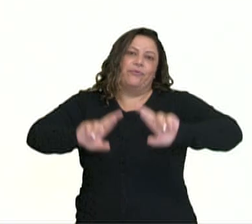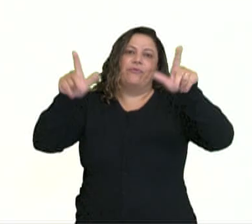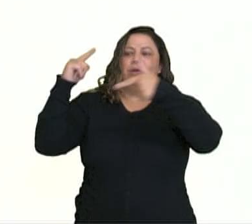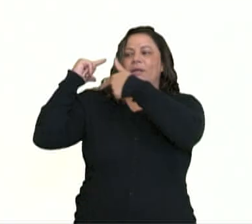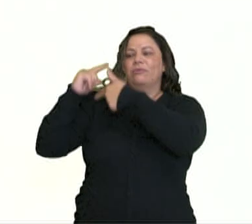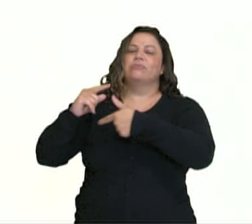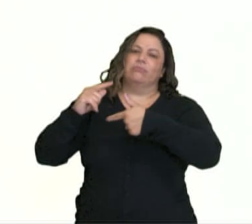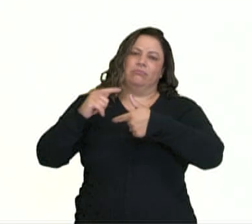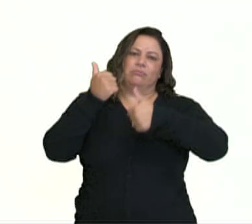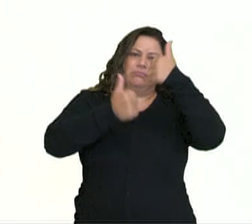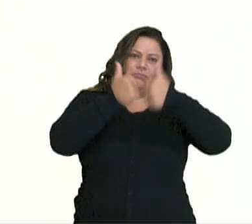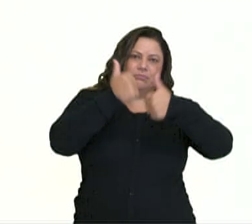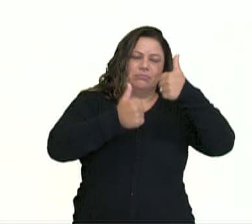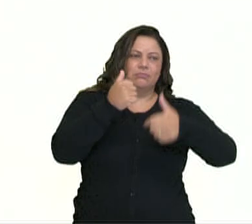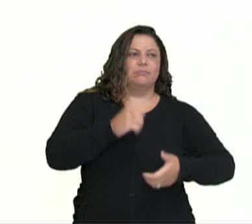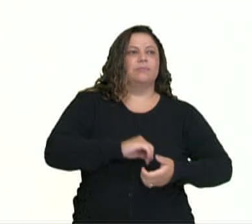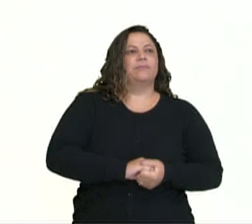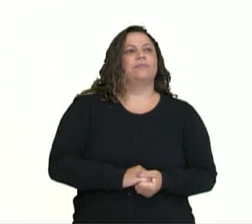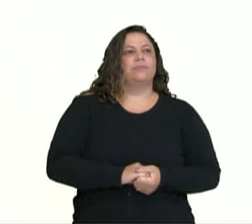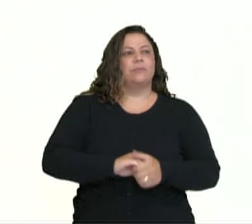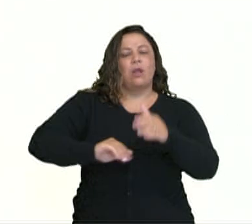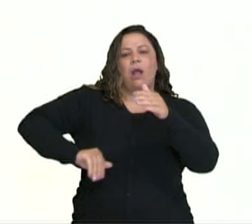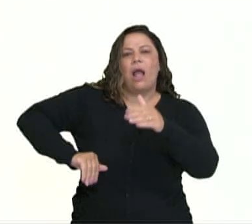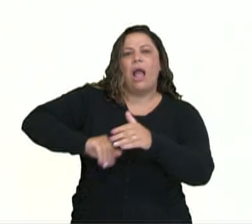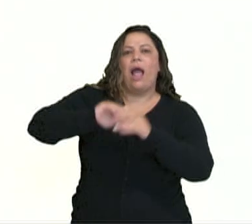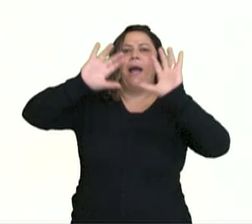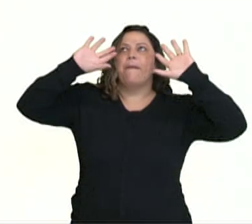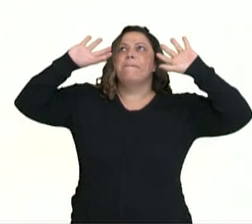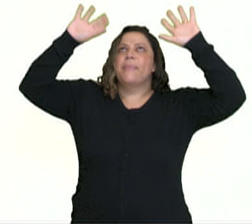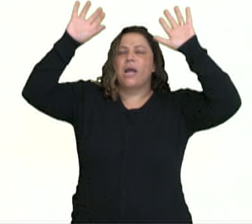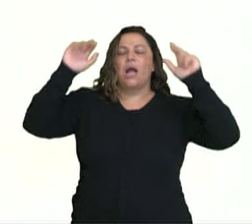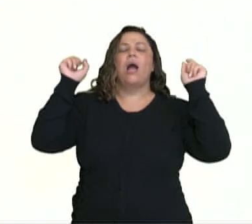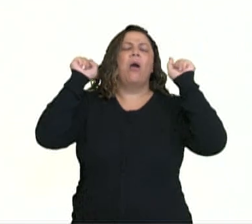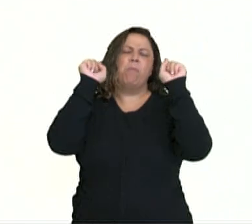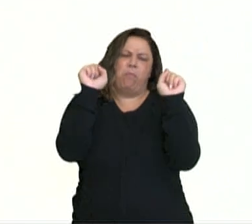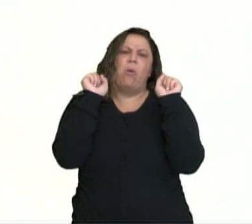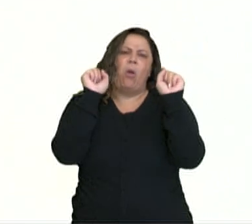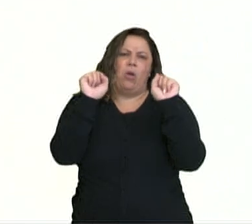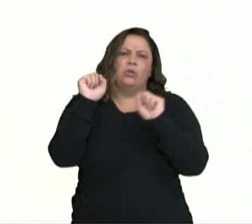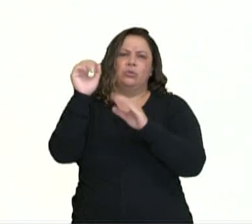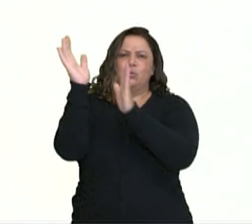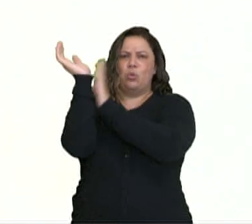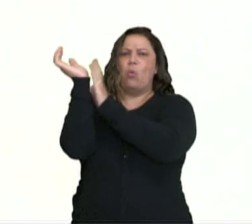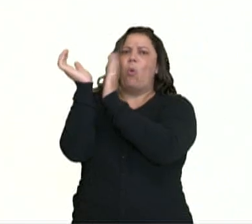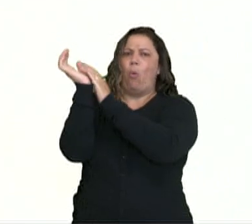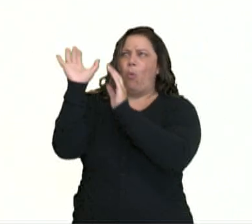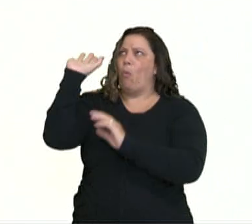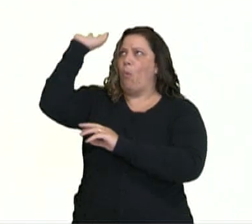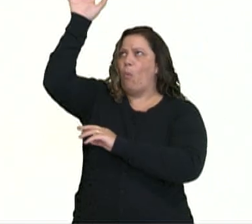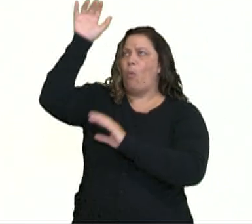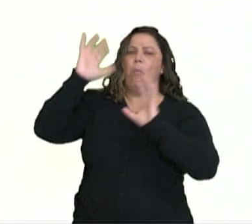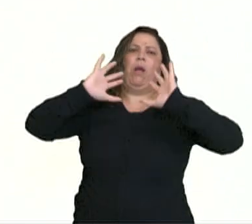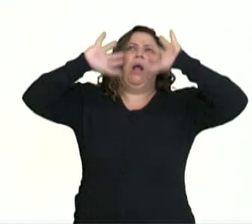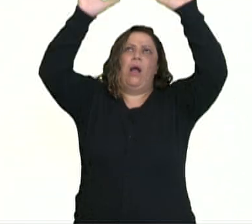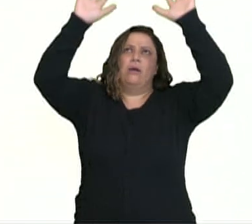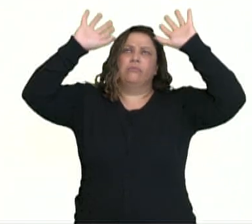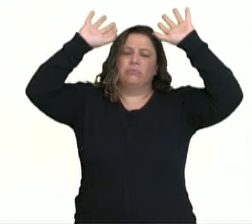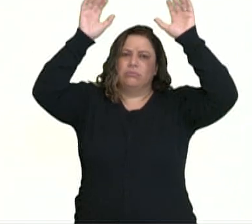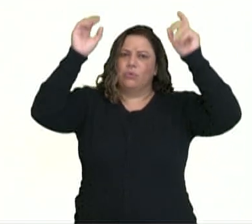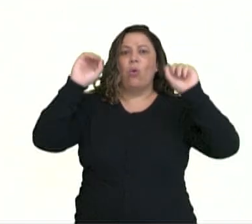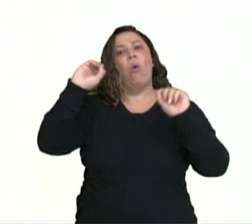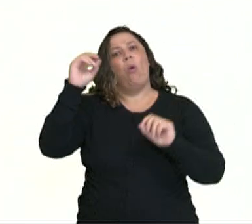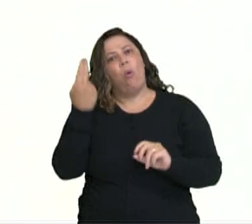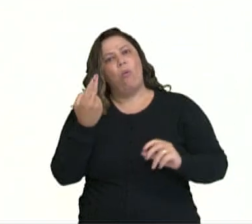arremesso lateral pode ser feito com uma mão, as 2 mãos ou rolando